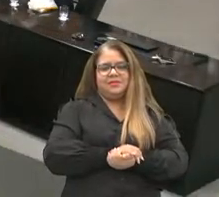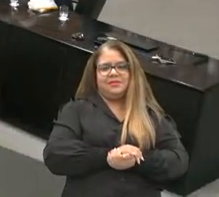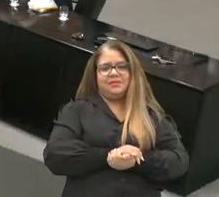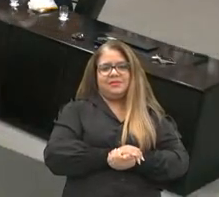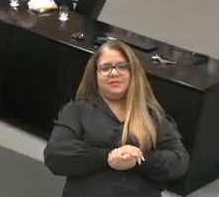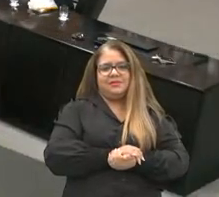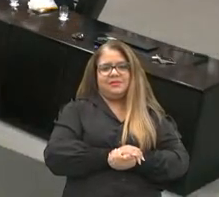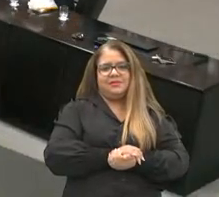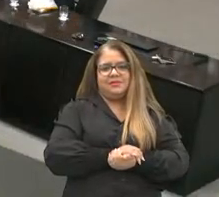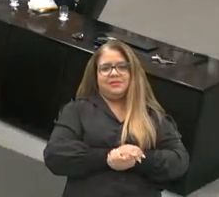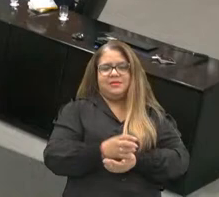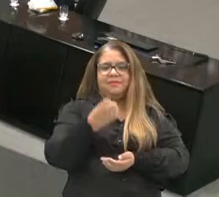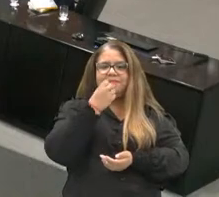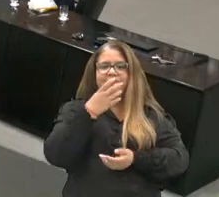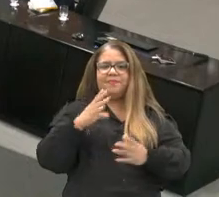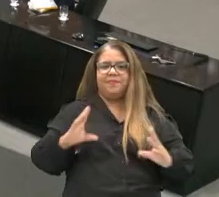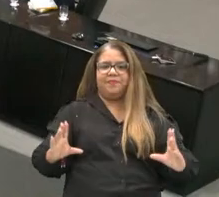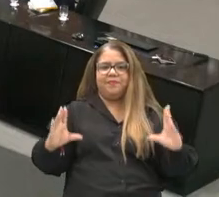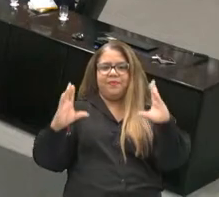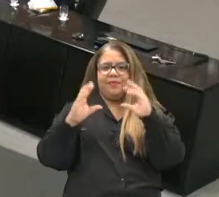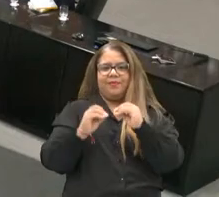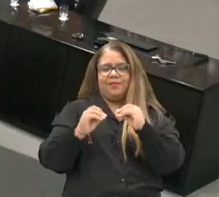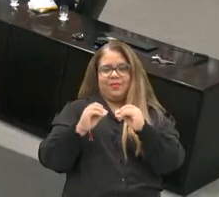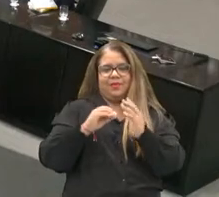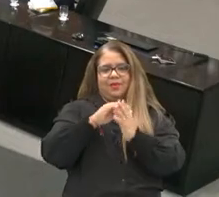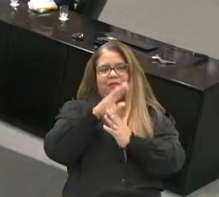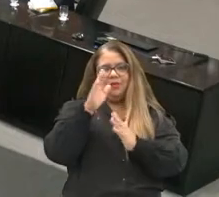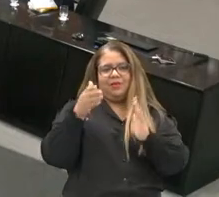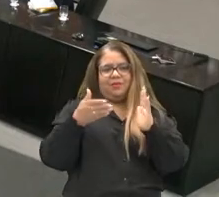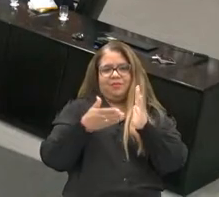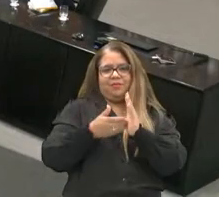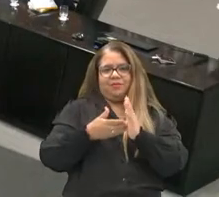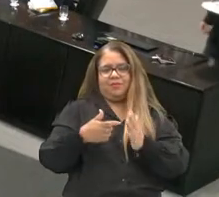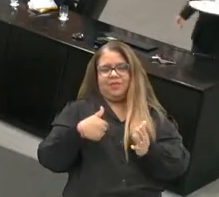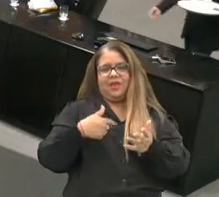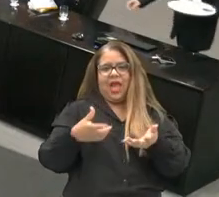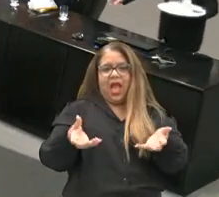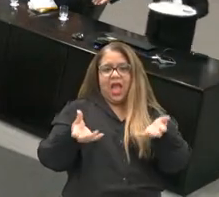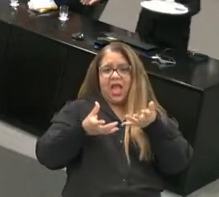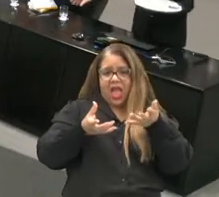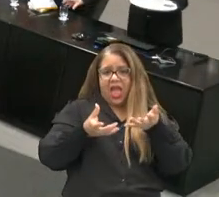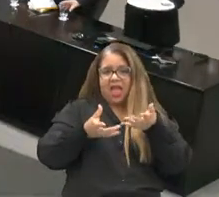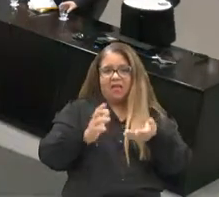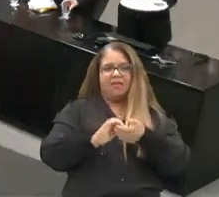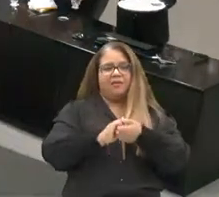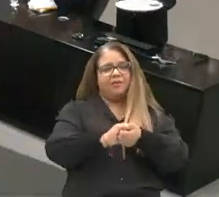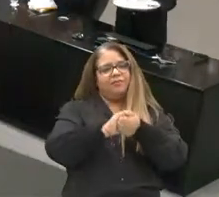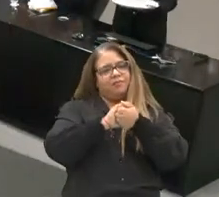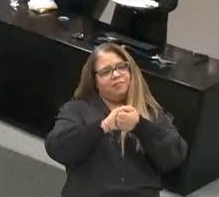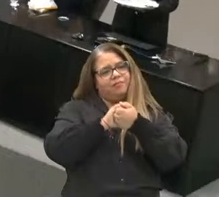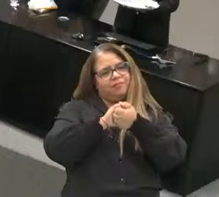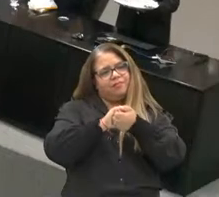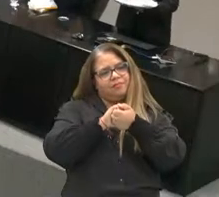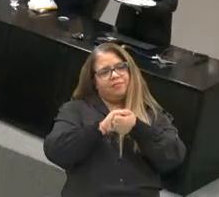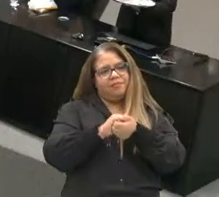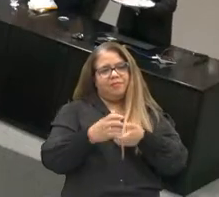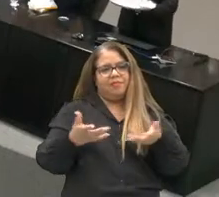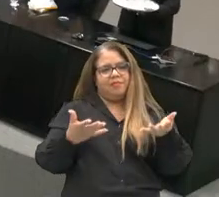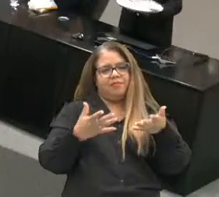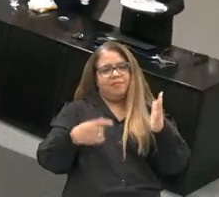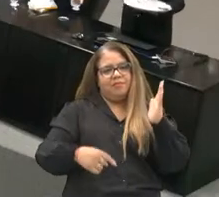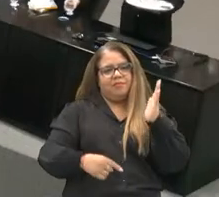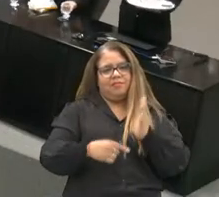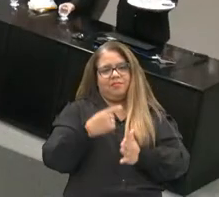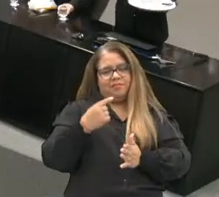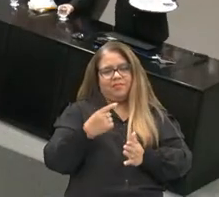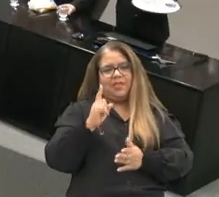Boa noite a todos, boa noite a todas. Quero cumprimentar aqui, primeiramente,